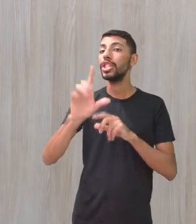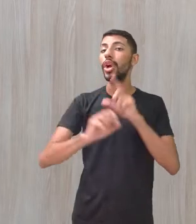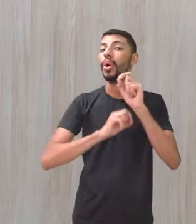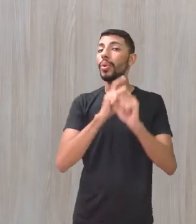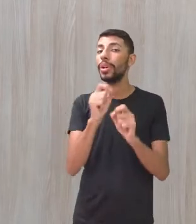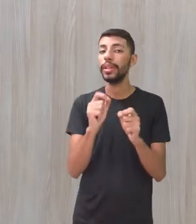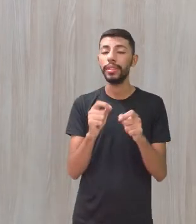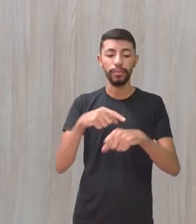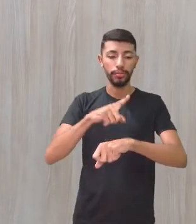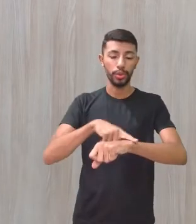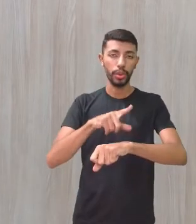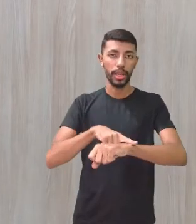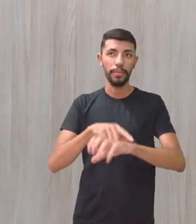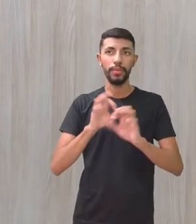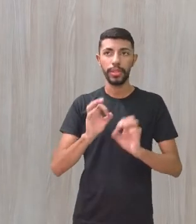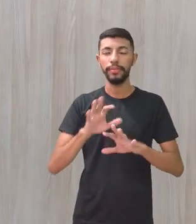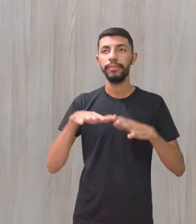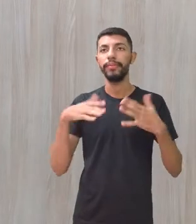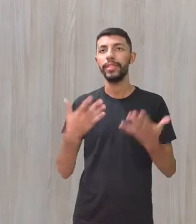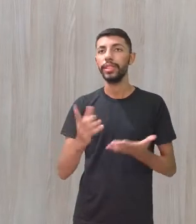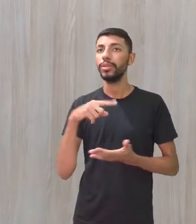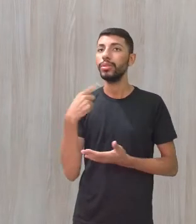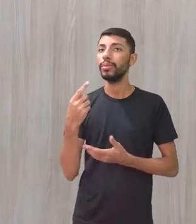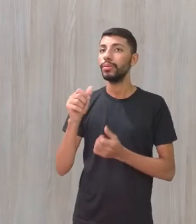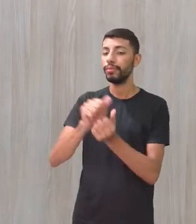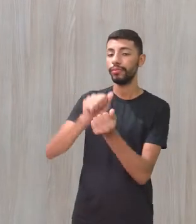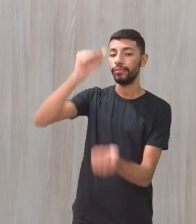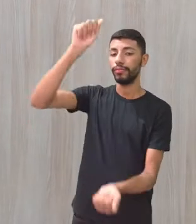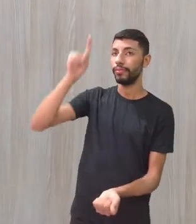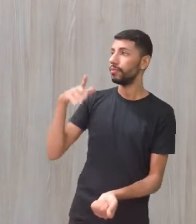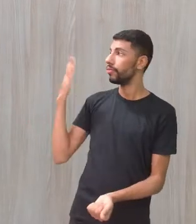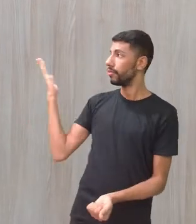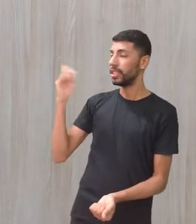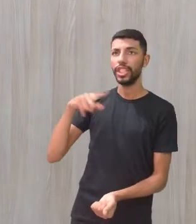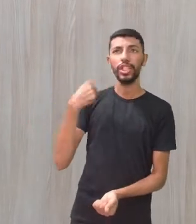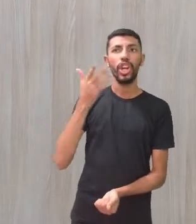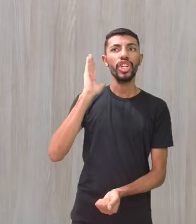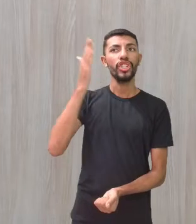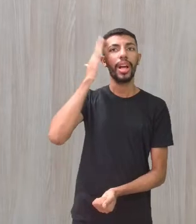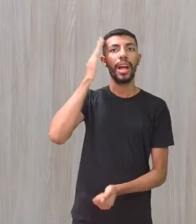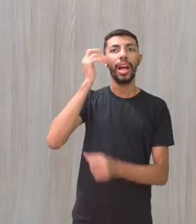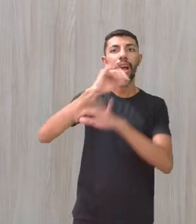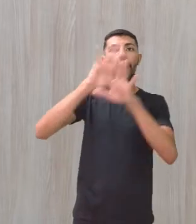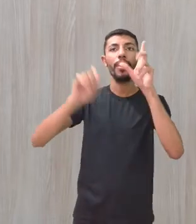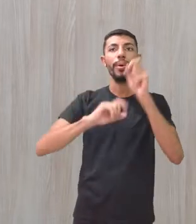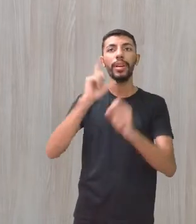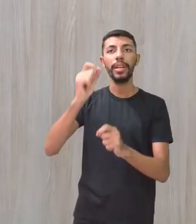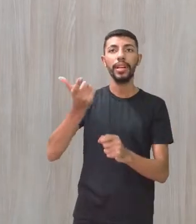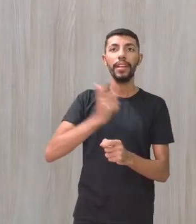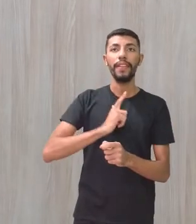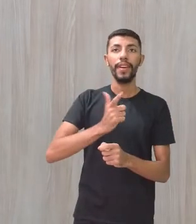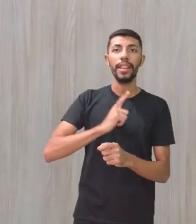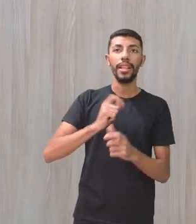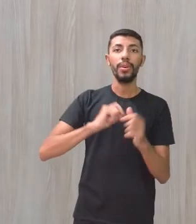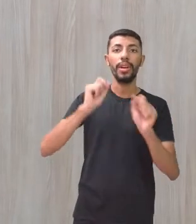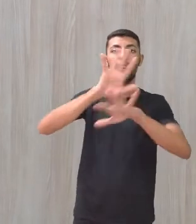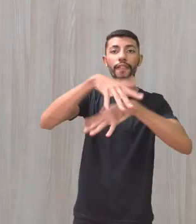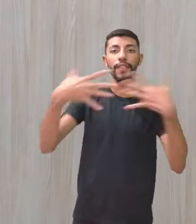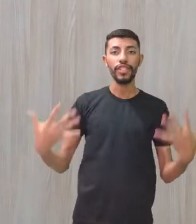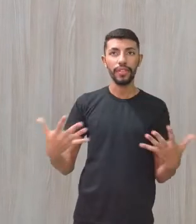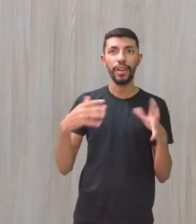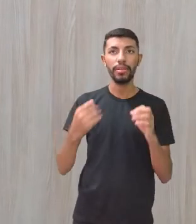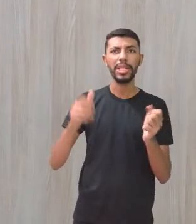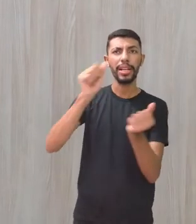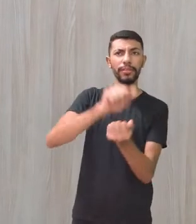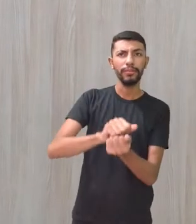está tendo um festival, ou seja, vários curtas serão elencados e transmitidos no cinema. e que ele